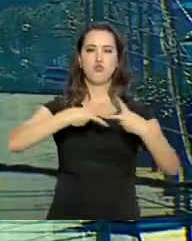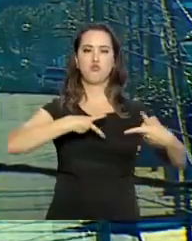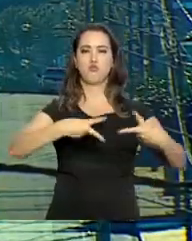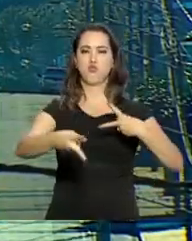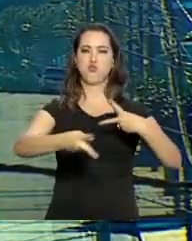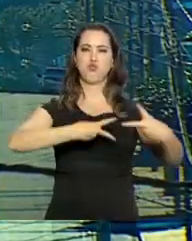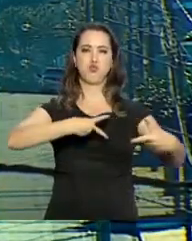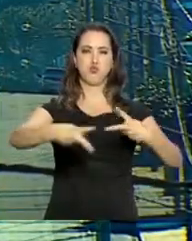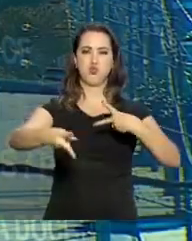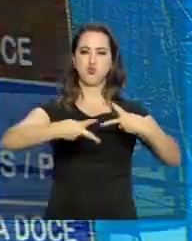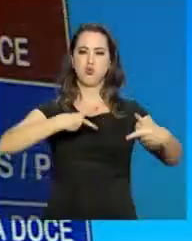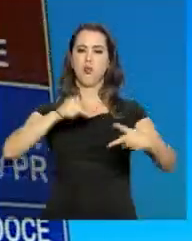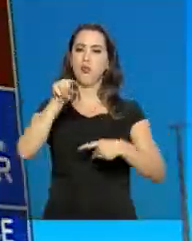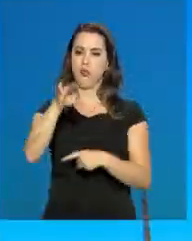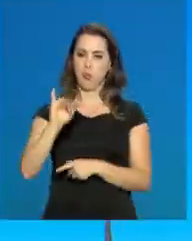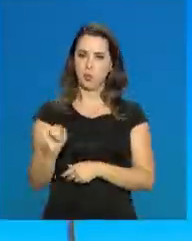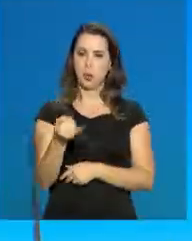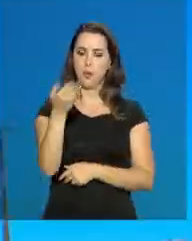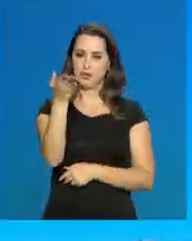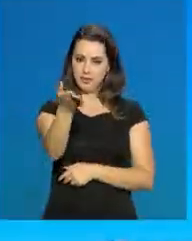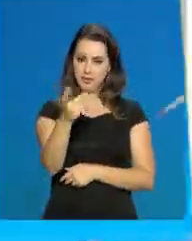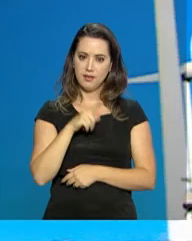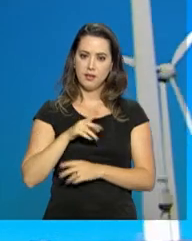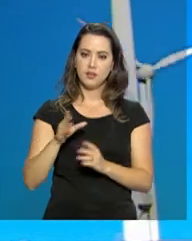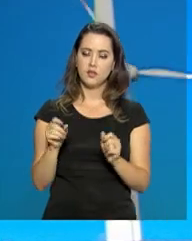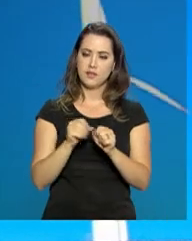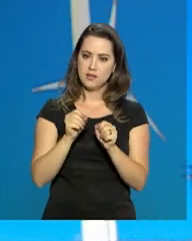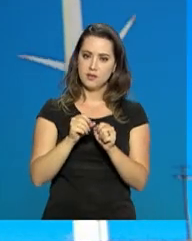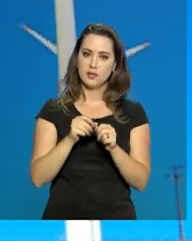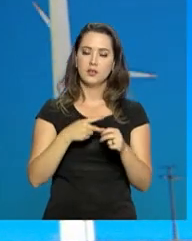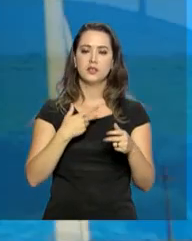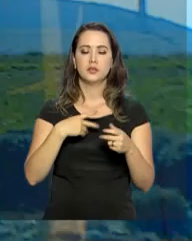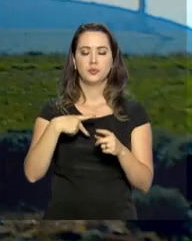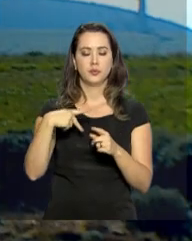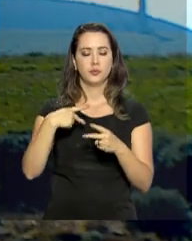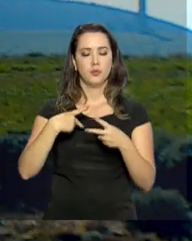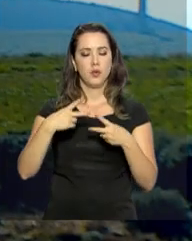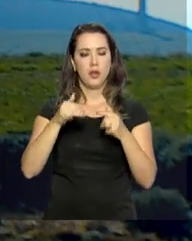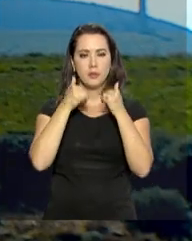aproveitar esse potencial para produzir energia limpa